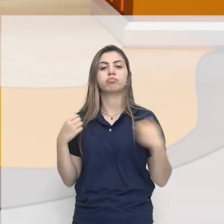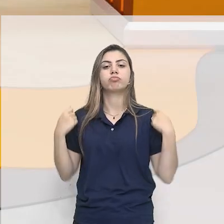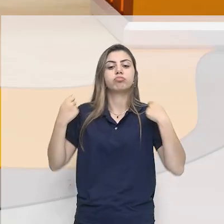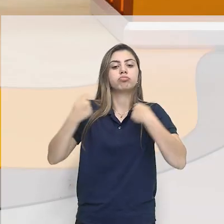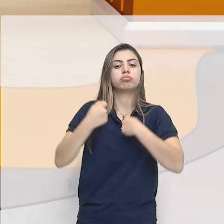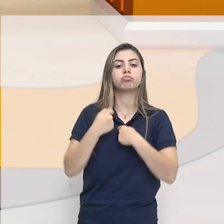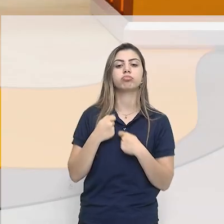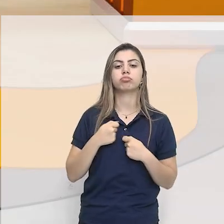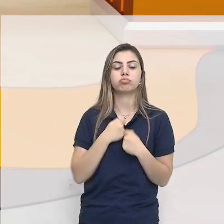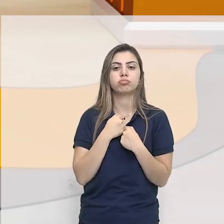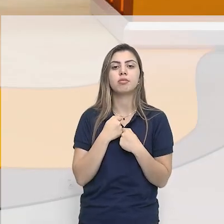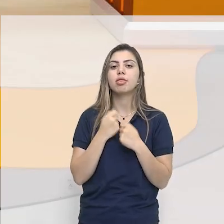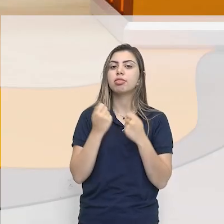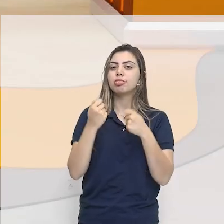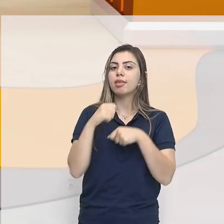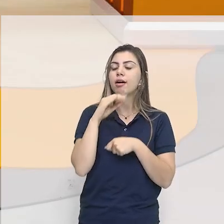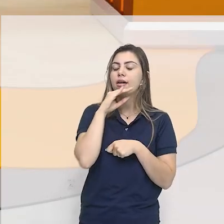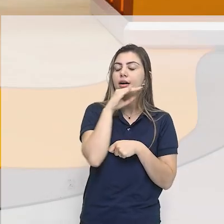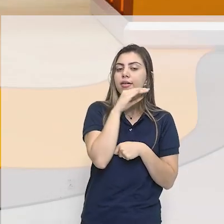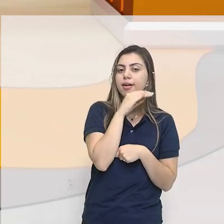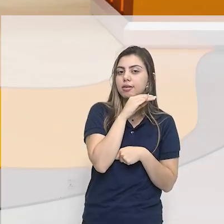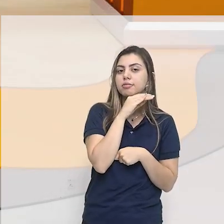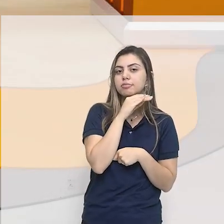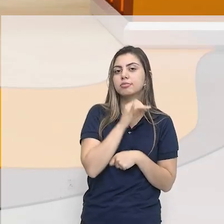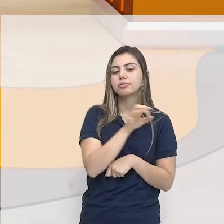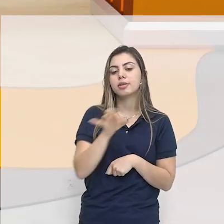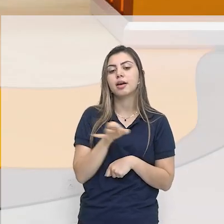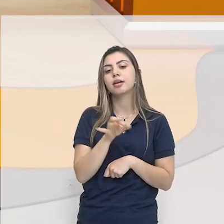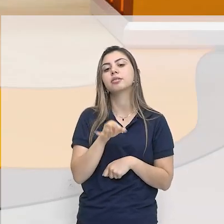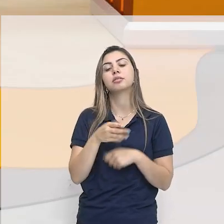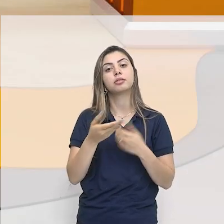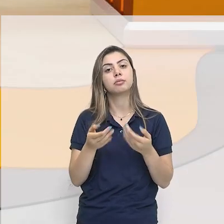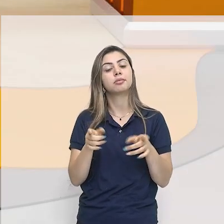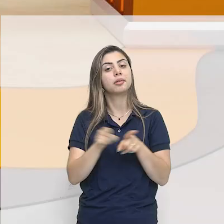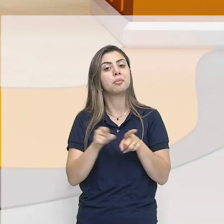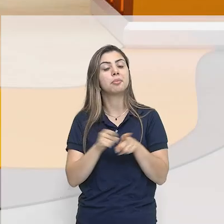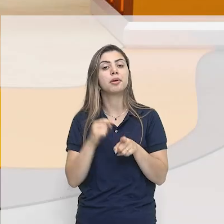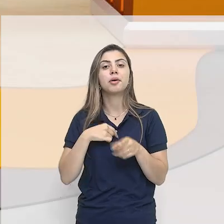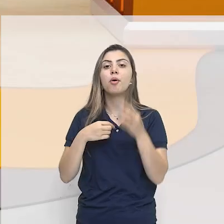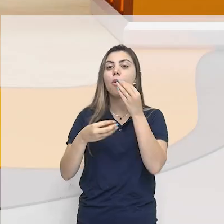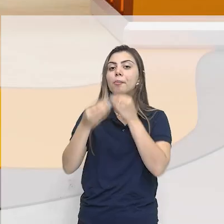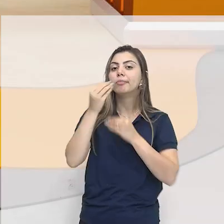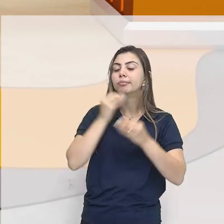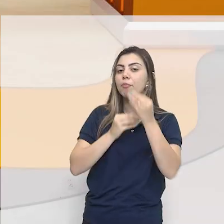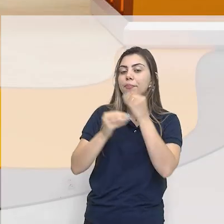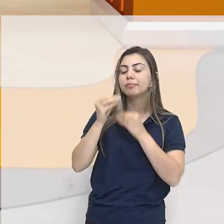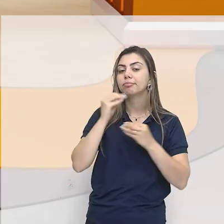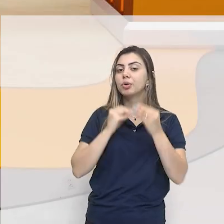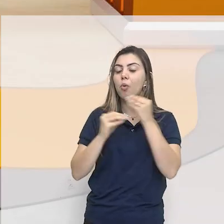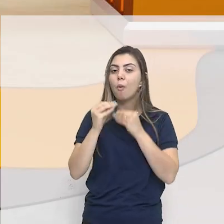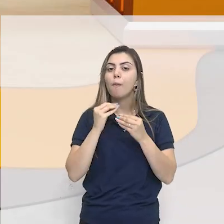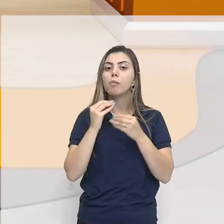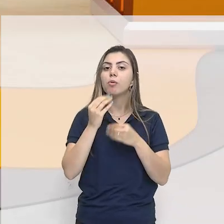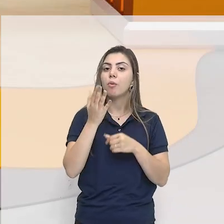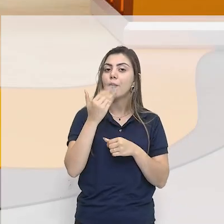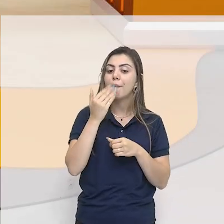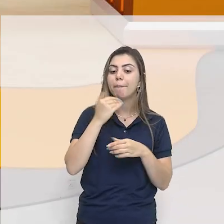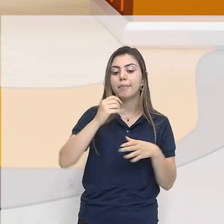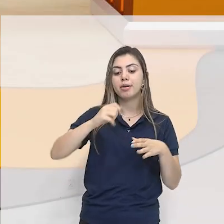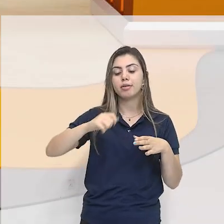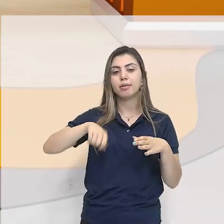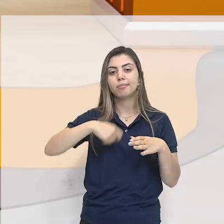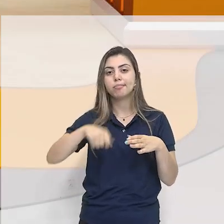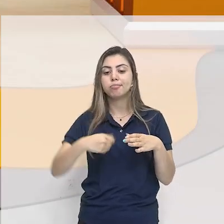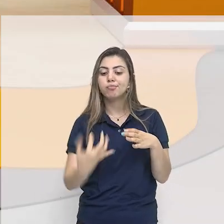para fazer o quê? O meu aquecimento, tá? Então, eu já como, inclusive, né, coisas, comida,